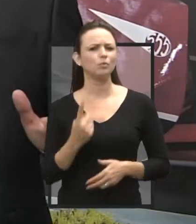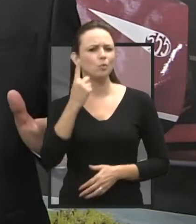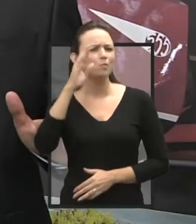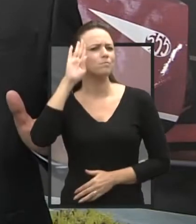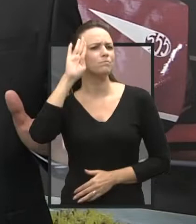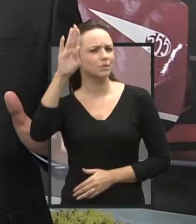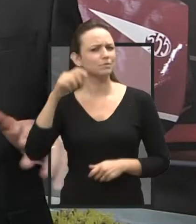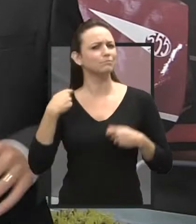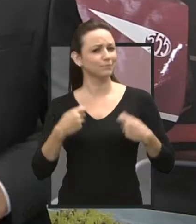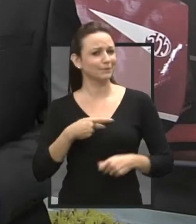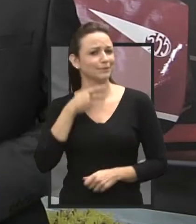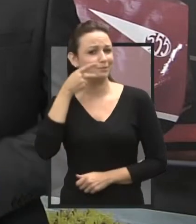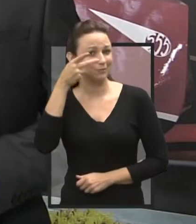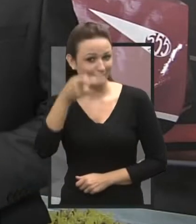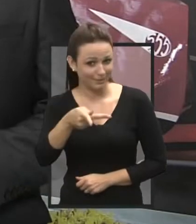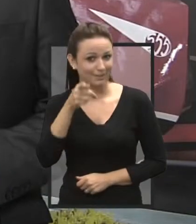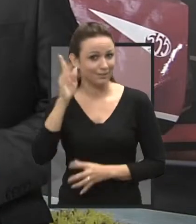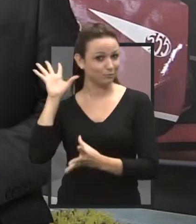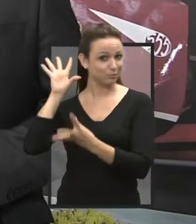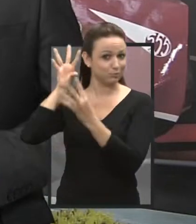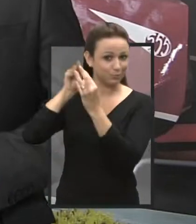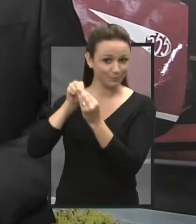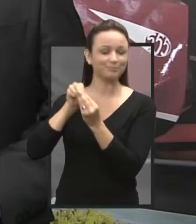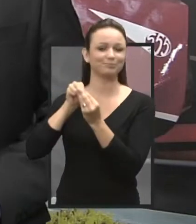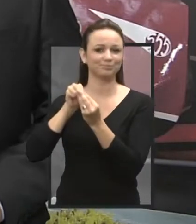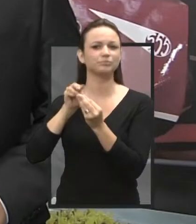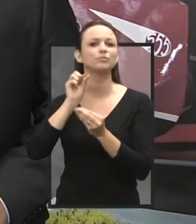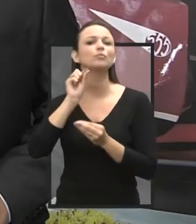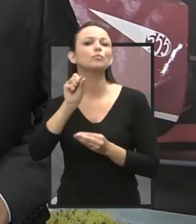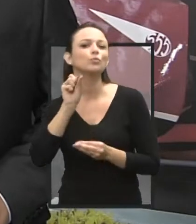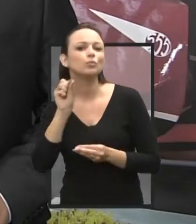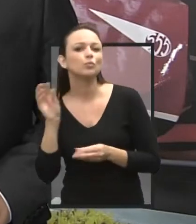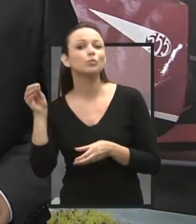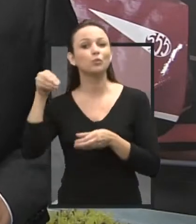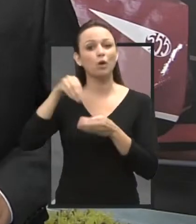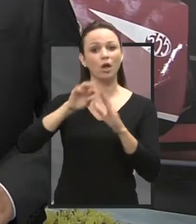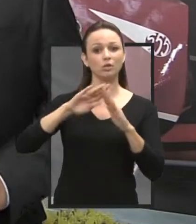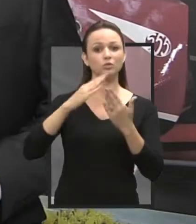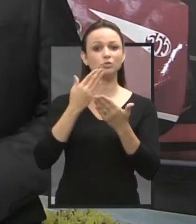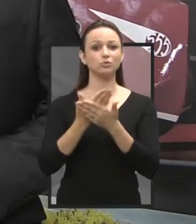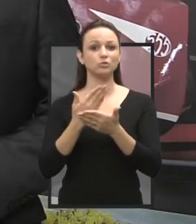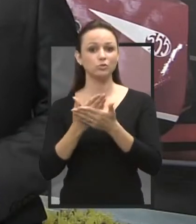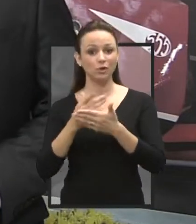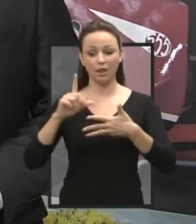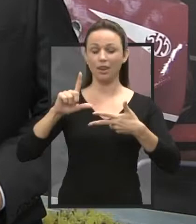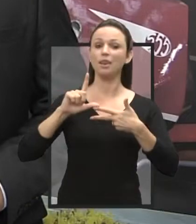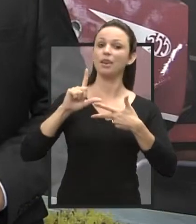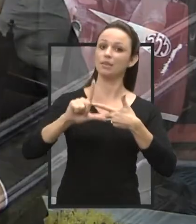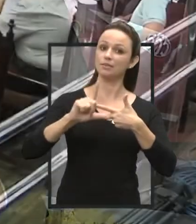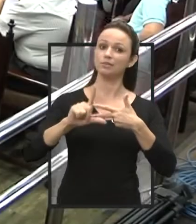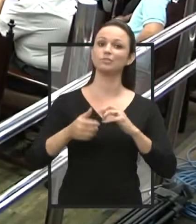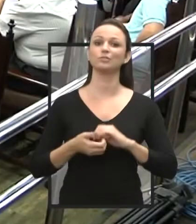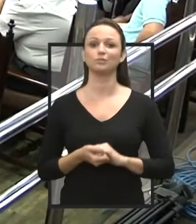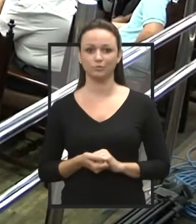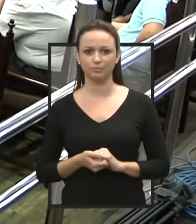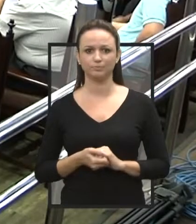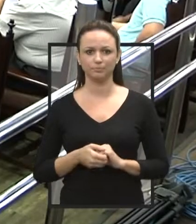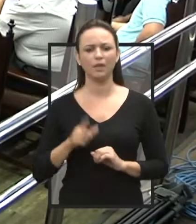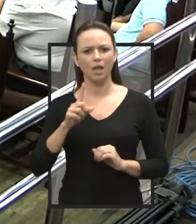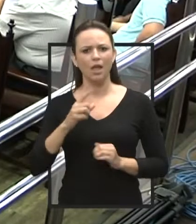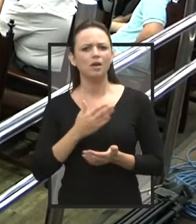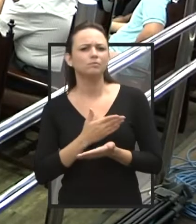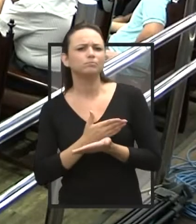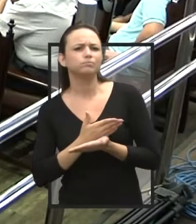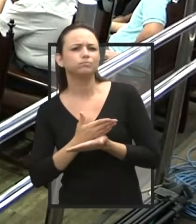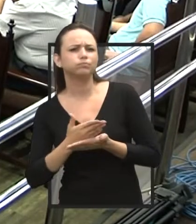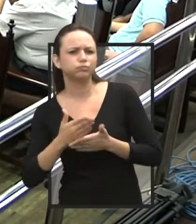não poderia ficar de fora desta retrospectiva: a implementação da Escola do Legislativo. A iniciativa